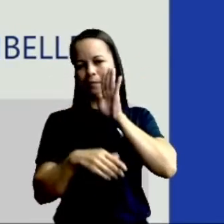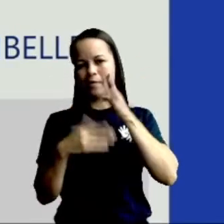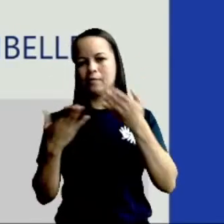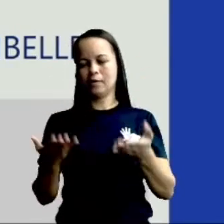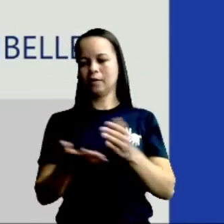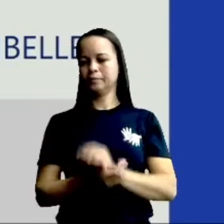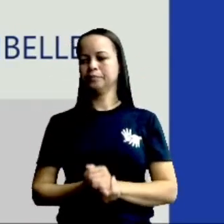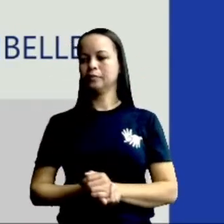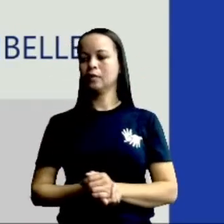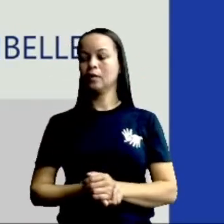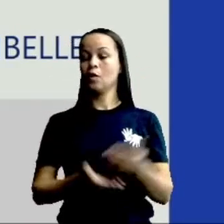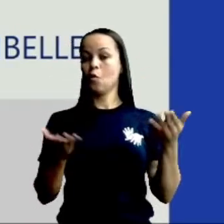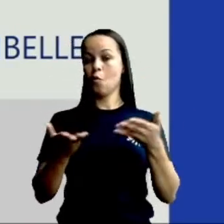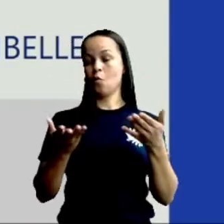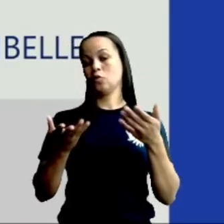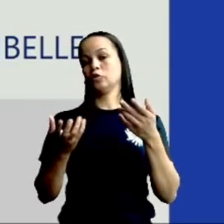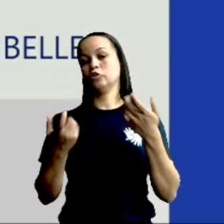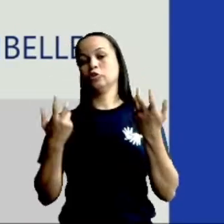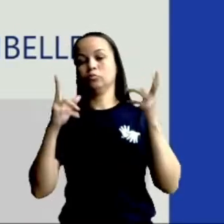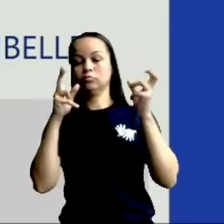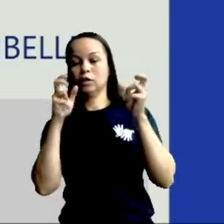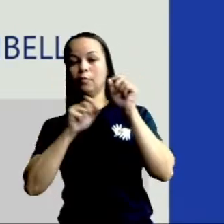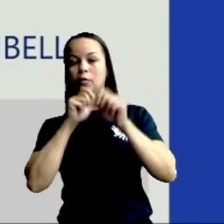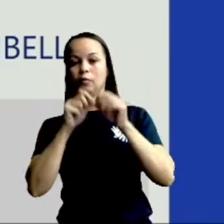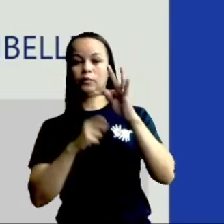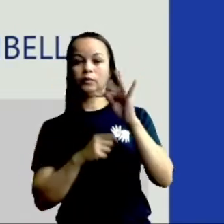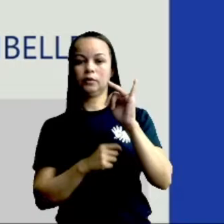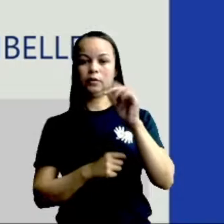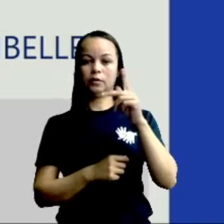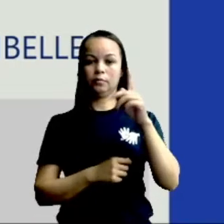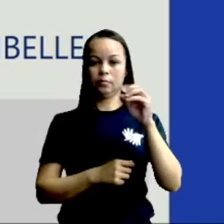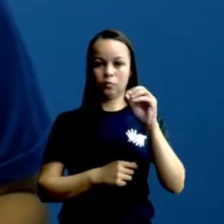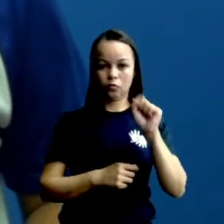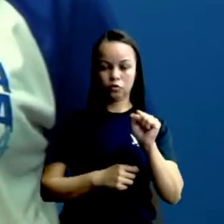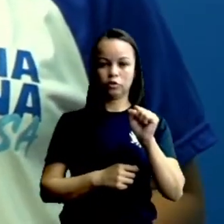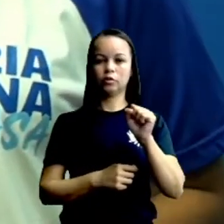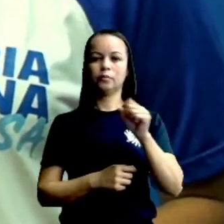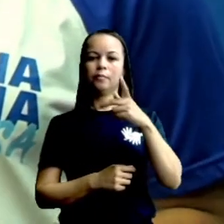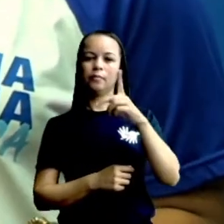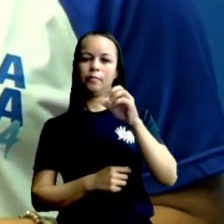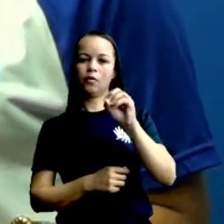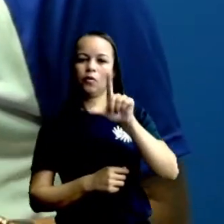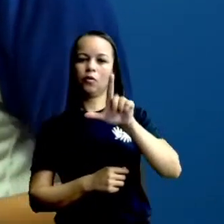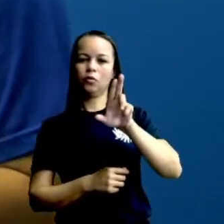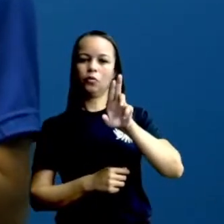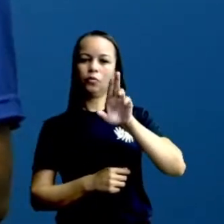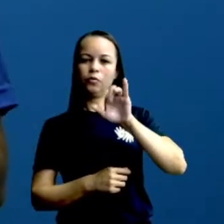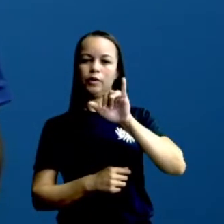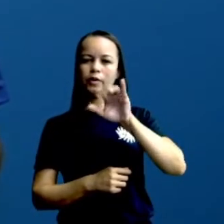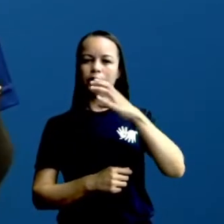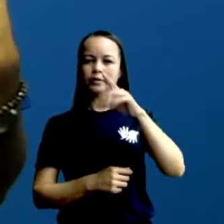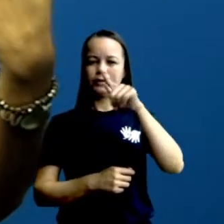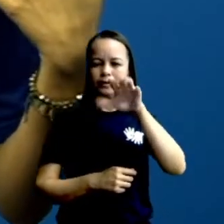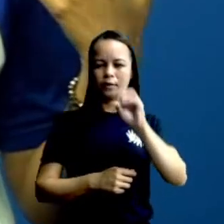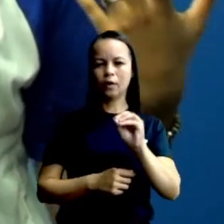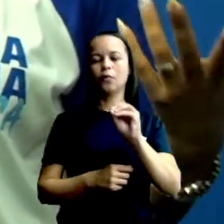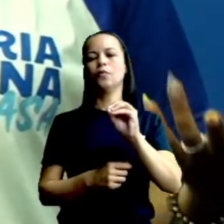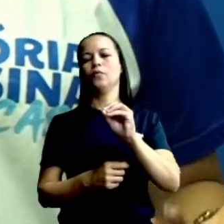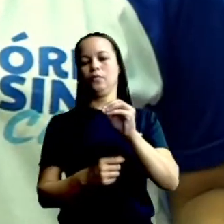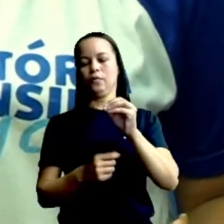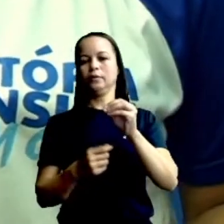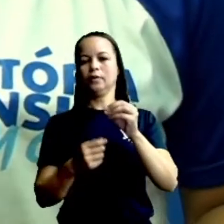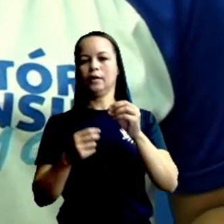de poluição. Lembra que a aula passada a gente falou também sobre os recursos